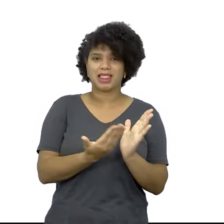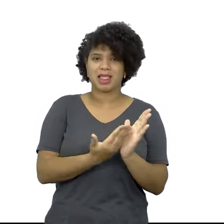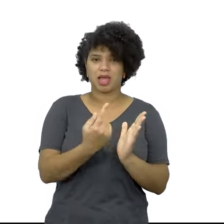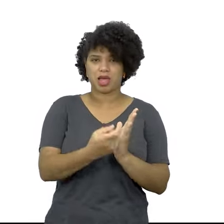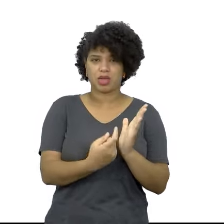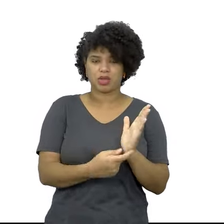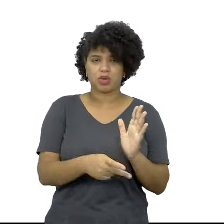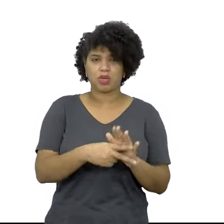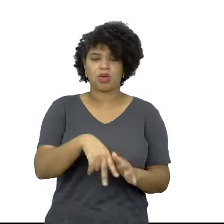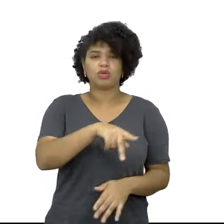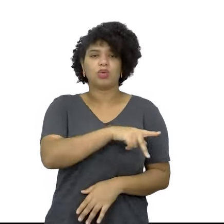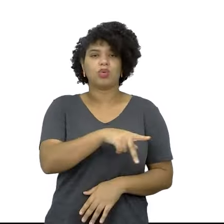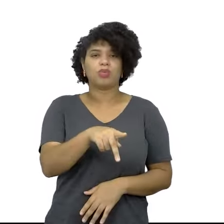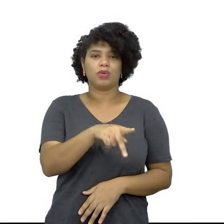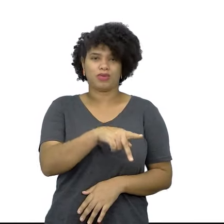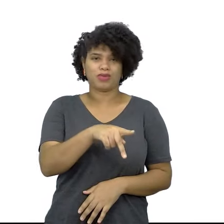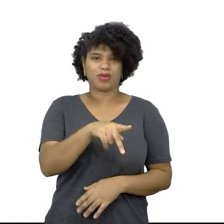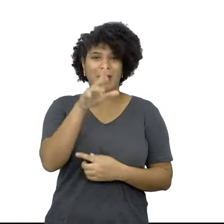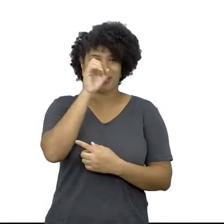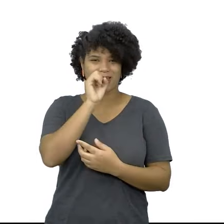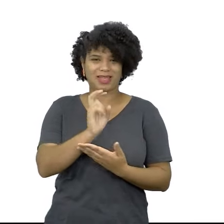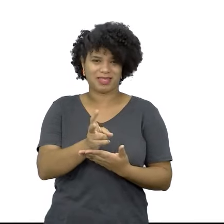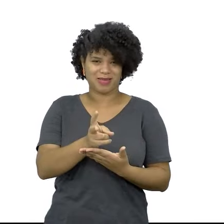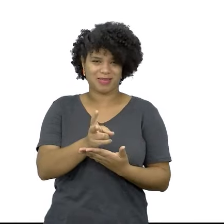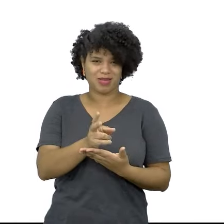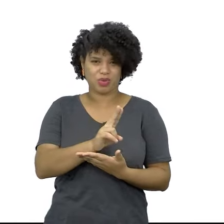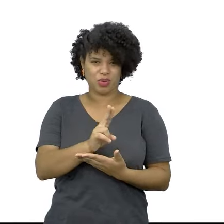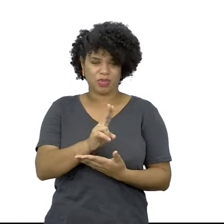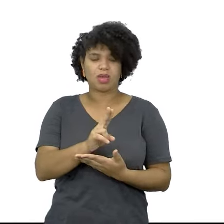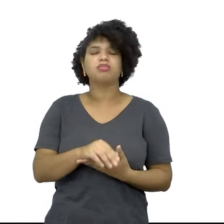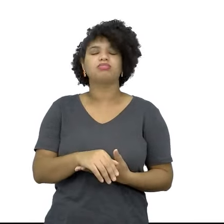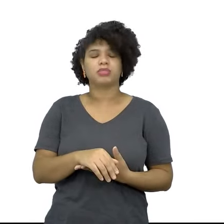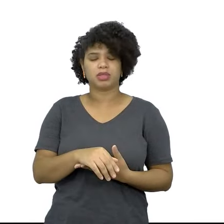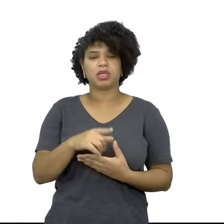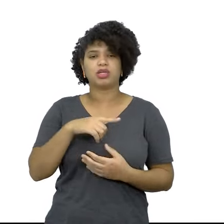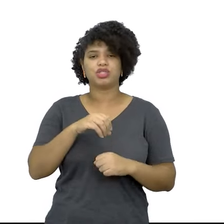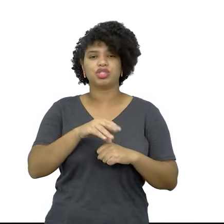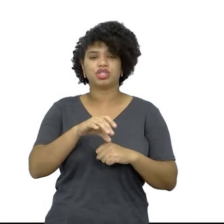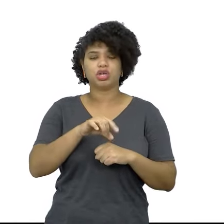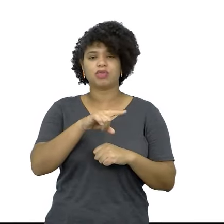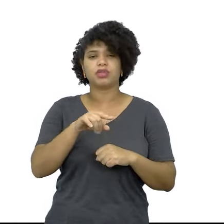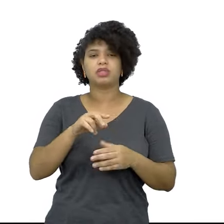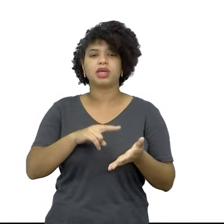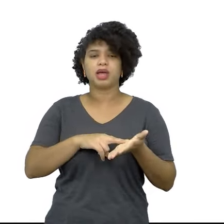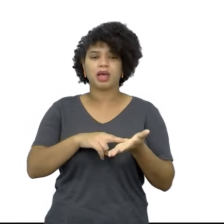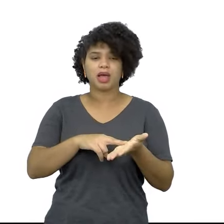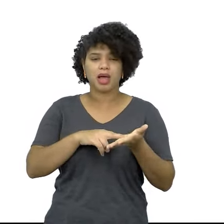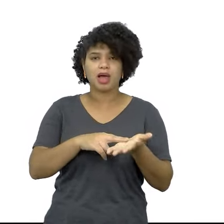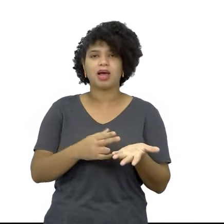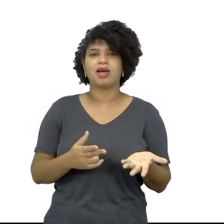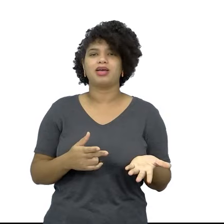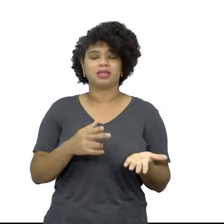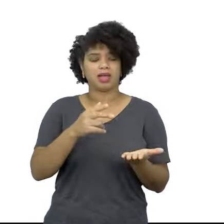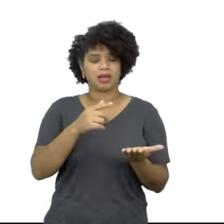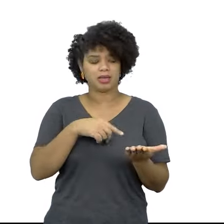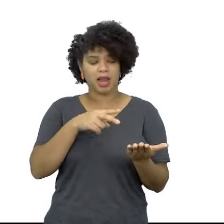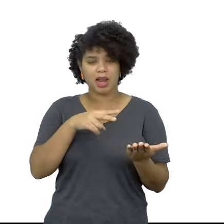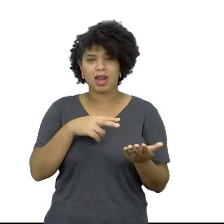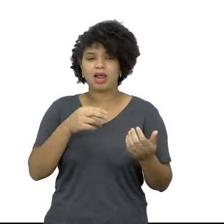do Aprender Sempre, ele traz orientações para que vocês explorem essas cartas, para que vocês